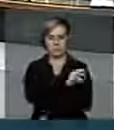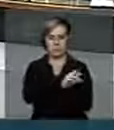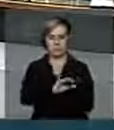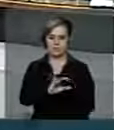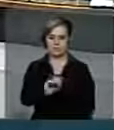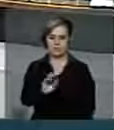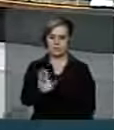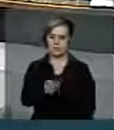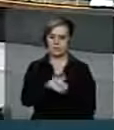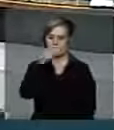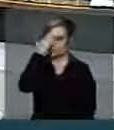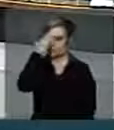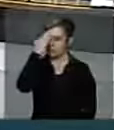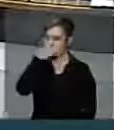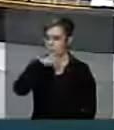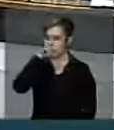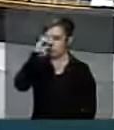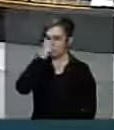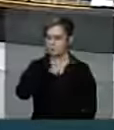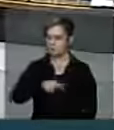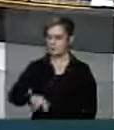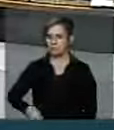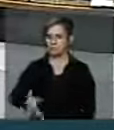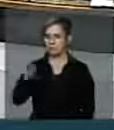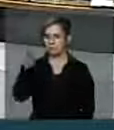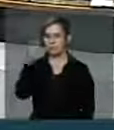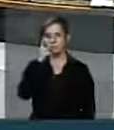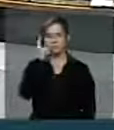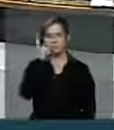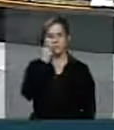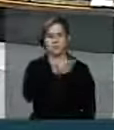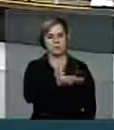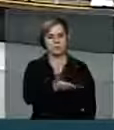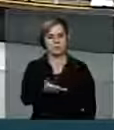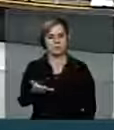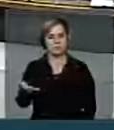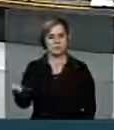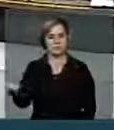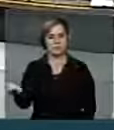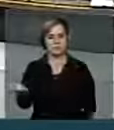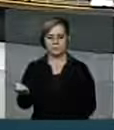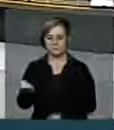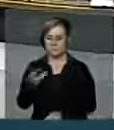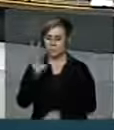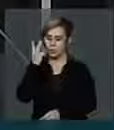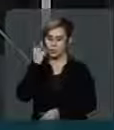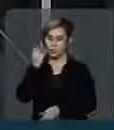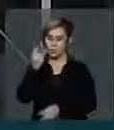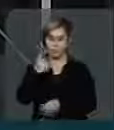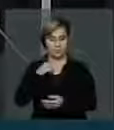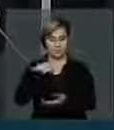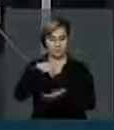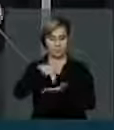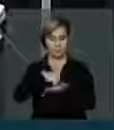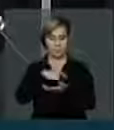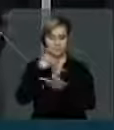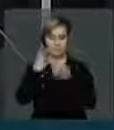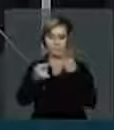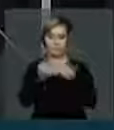presidente. Colegas parlamentares. Hein? Dou conta que quando eu venho falar 1 minuto, eu trago